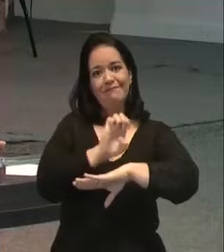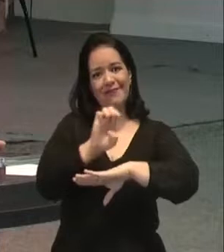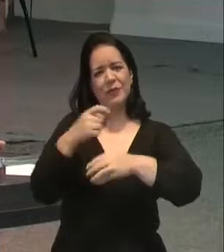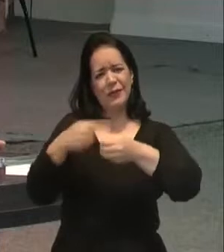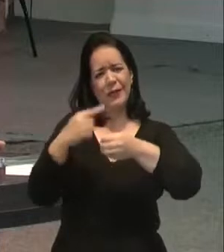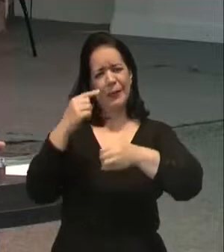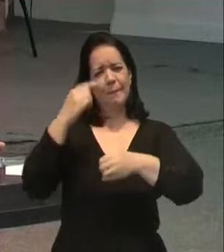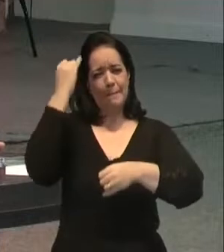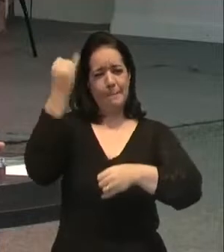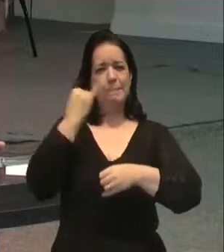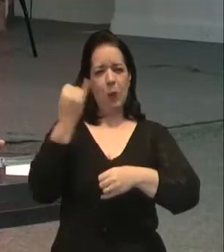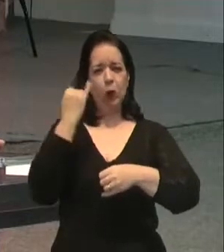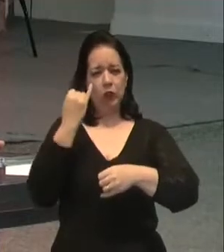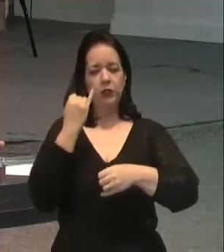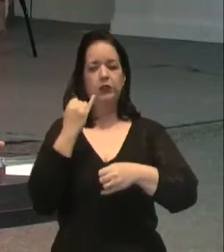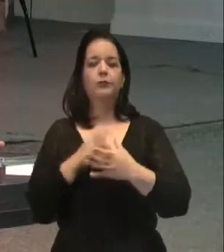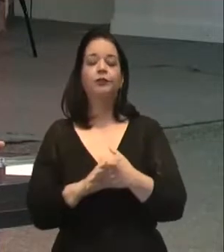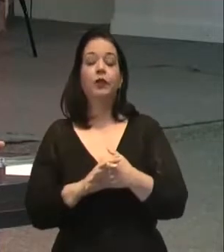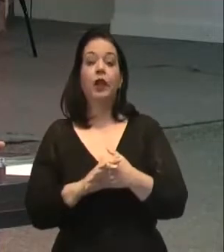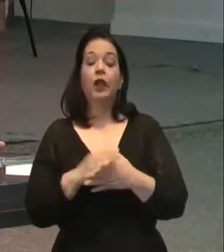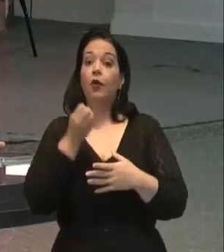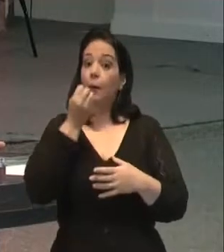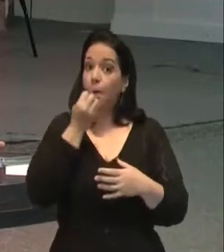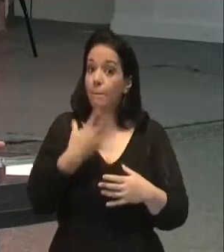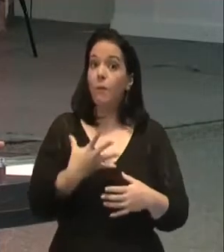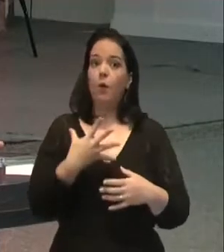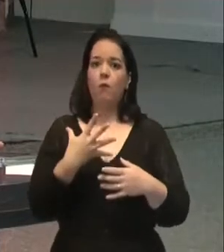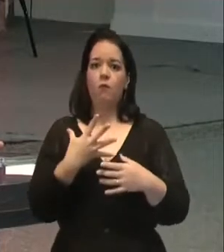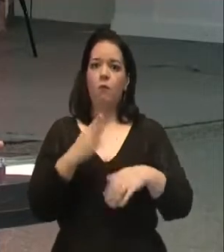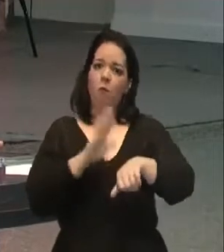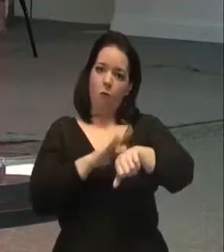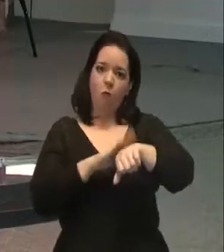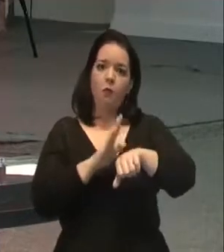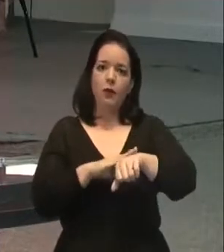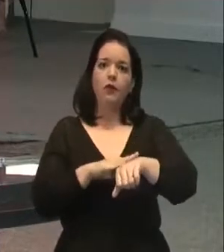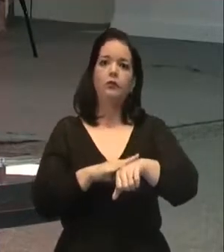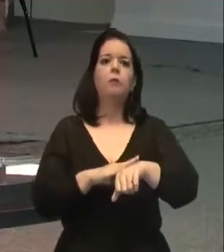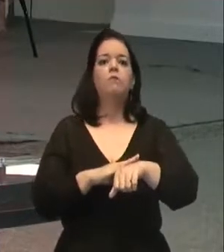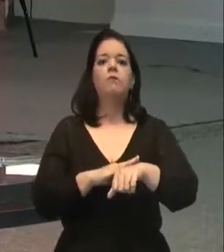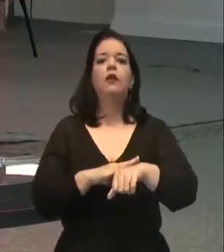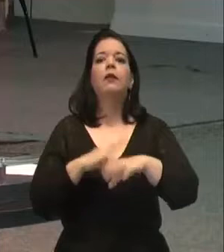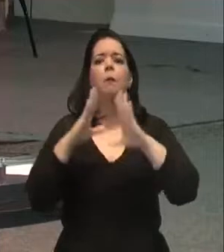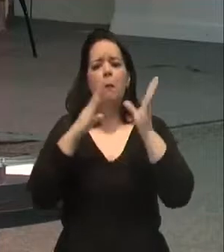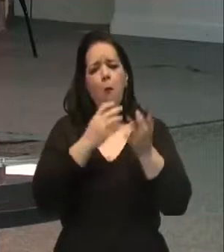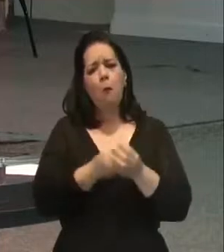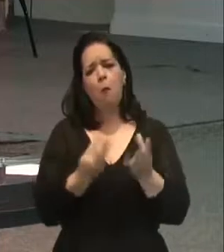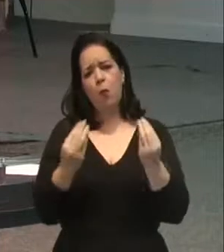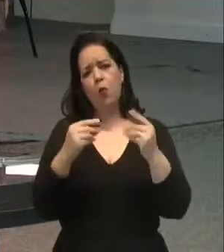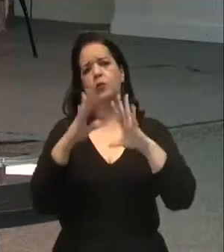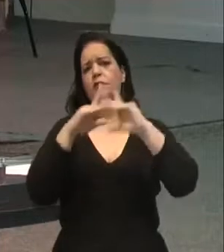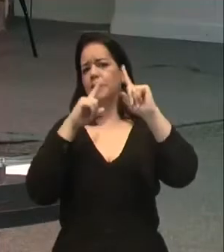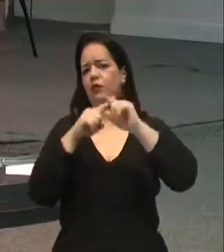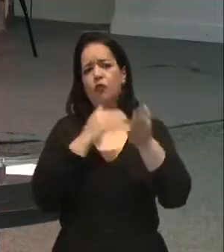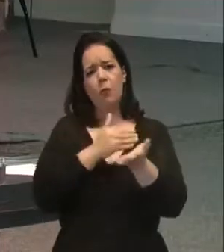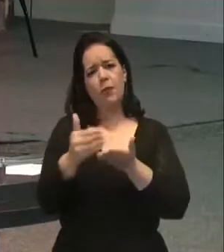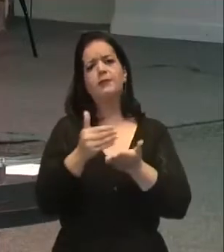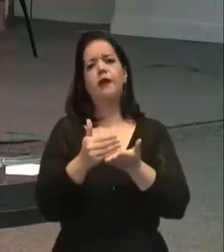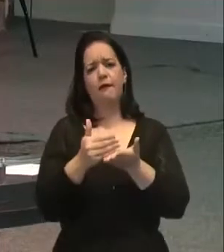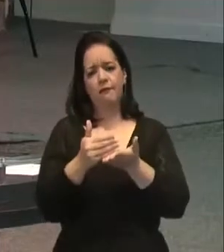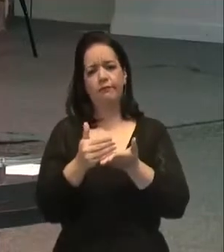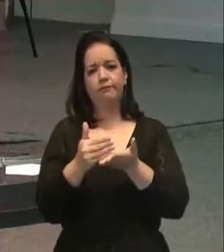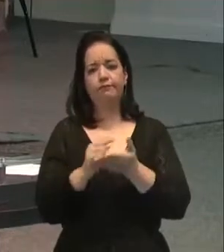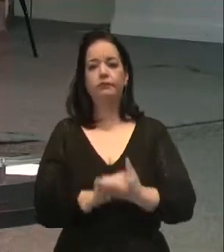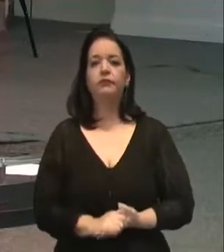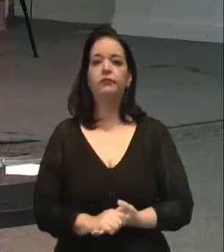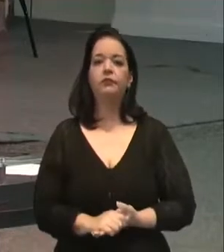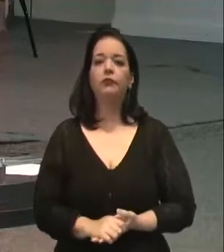período muito fértil, muito importante. Paulo reconhece na carta aos